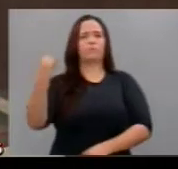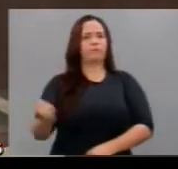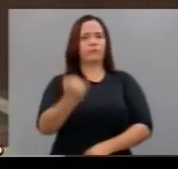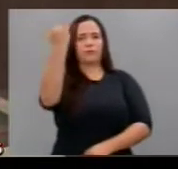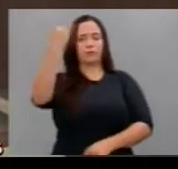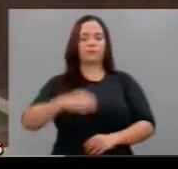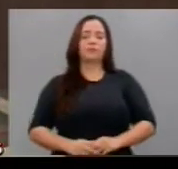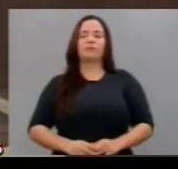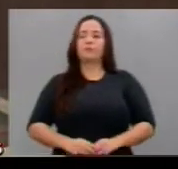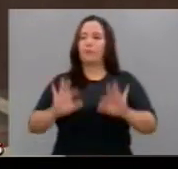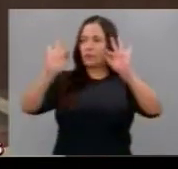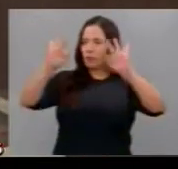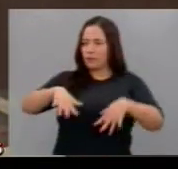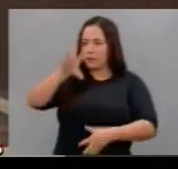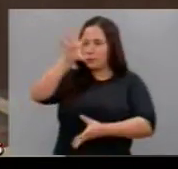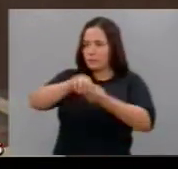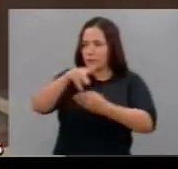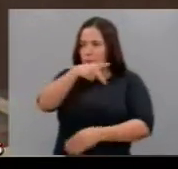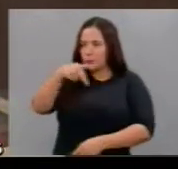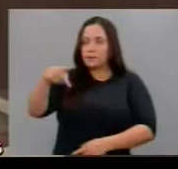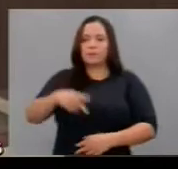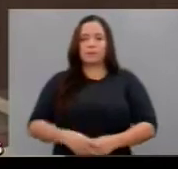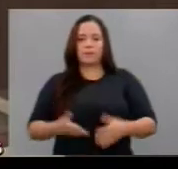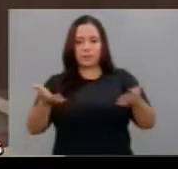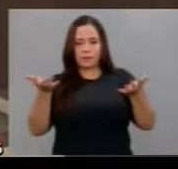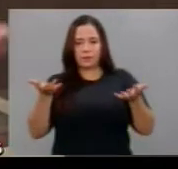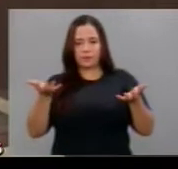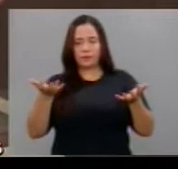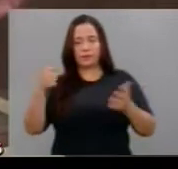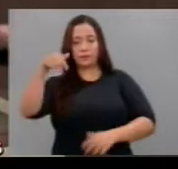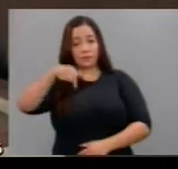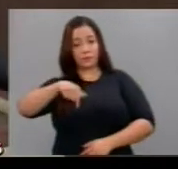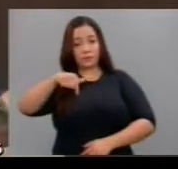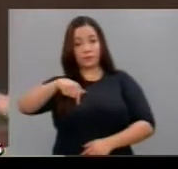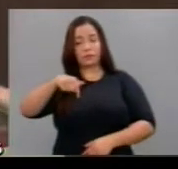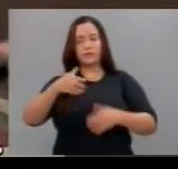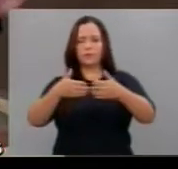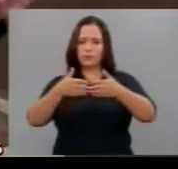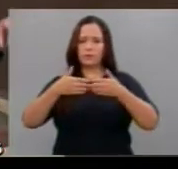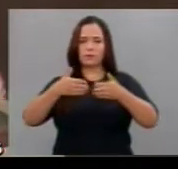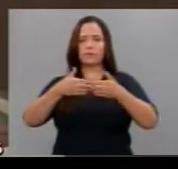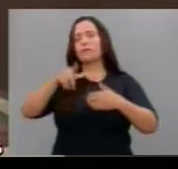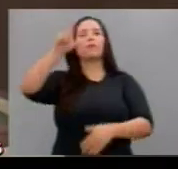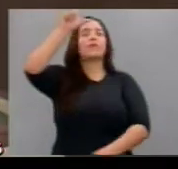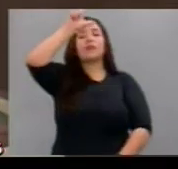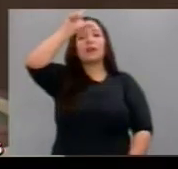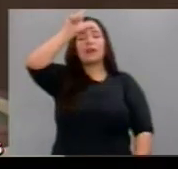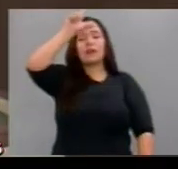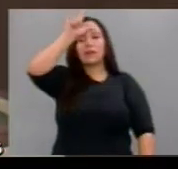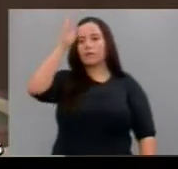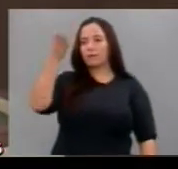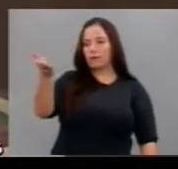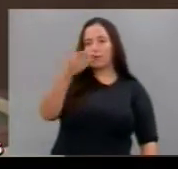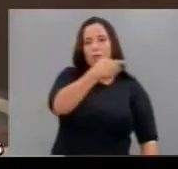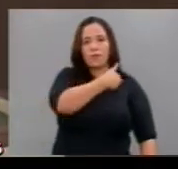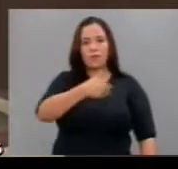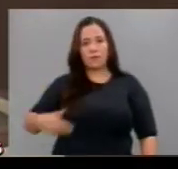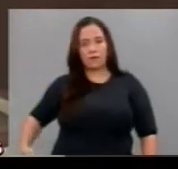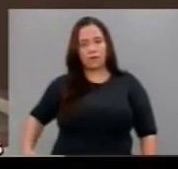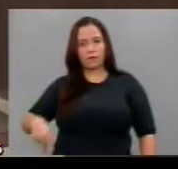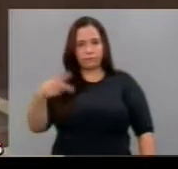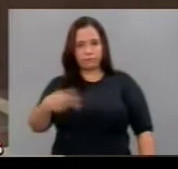para finalizar, presidente, eu queria fazer aqui um apelo ao líder do governo.